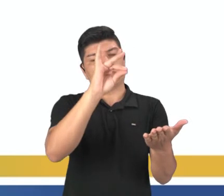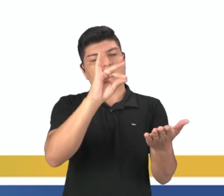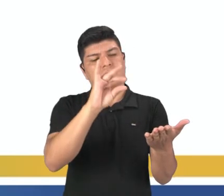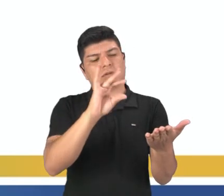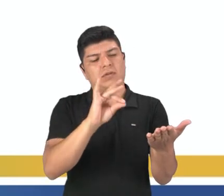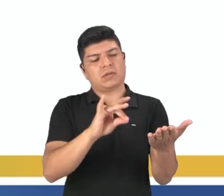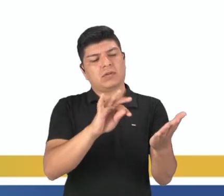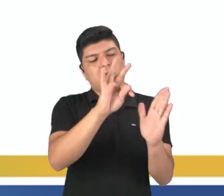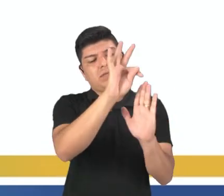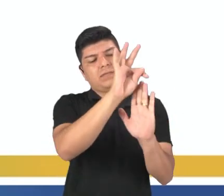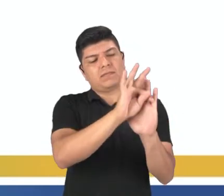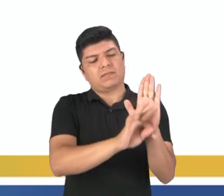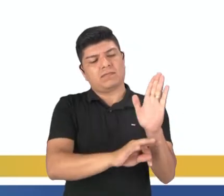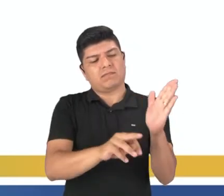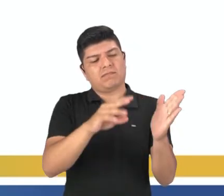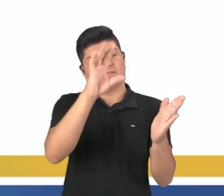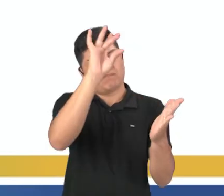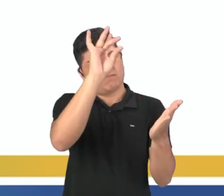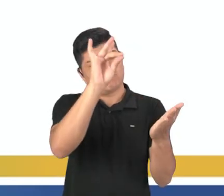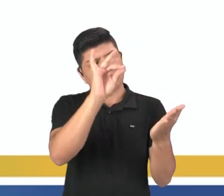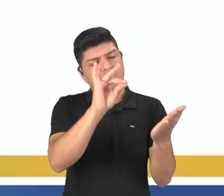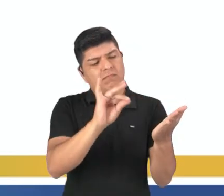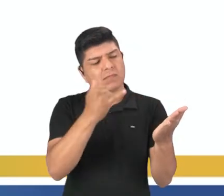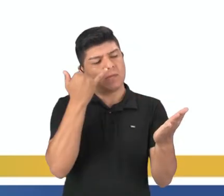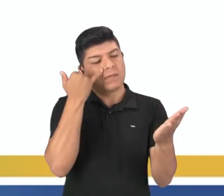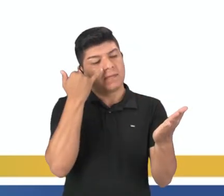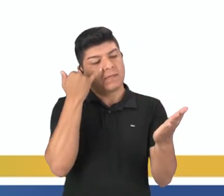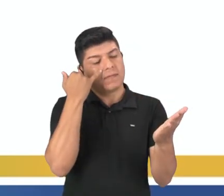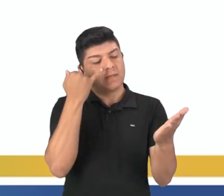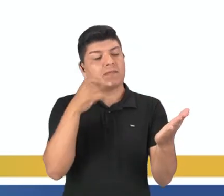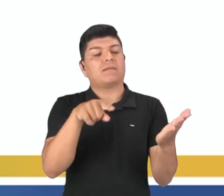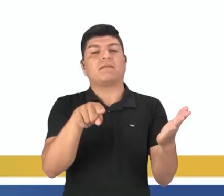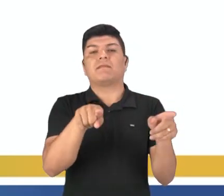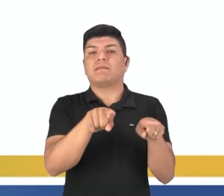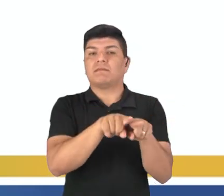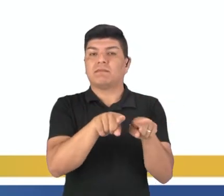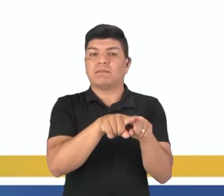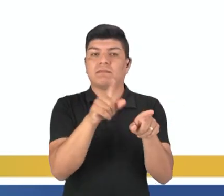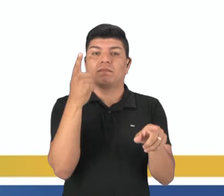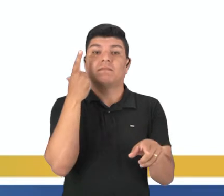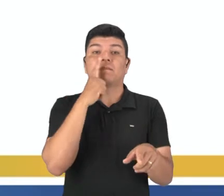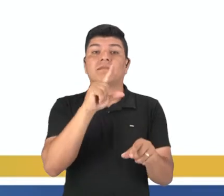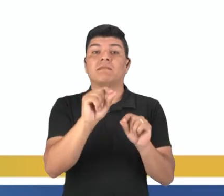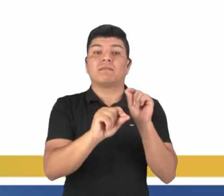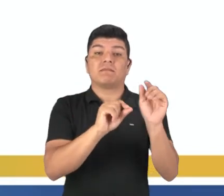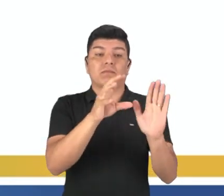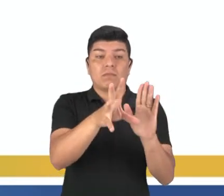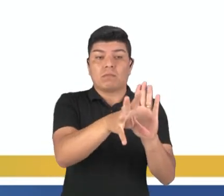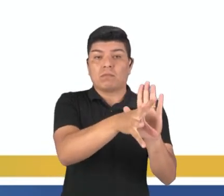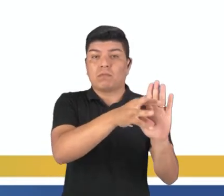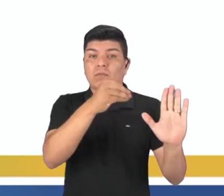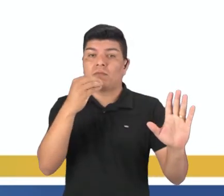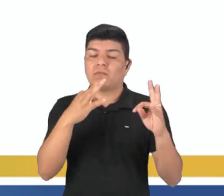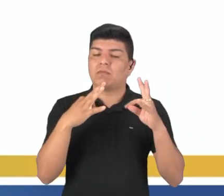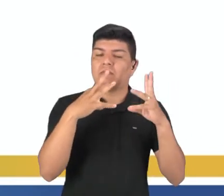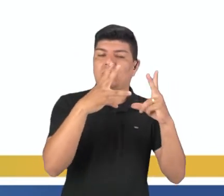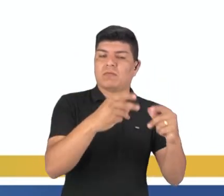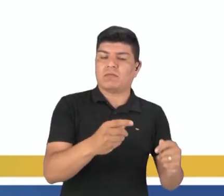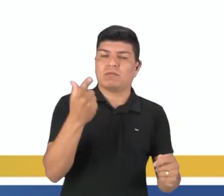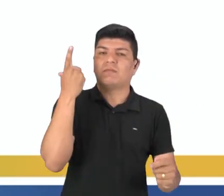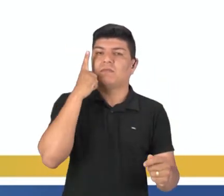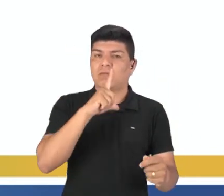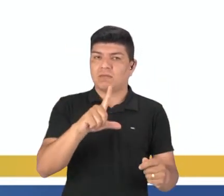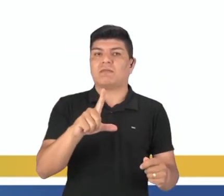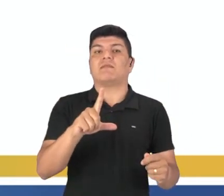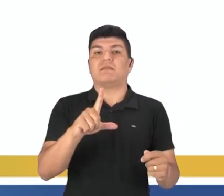bem da Palhada desse texto procurando o detalhes outras informações é para que você consiga a lista aí mesmo tudo que você